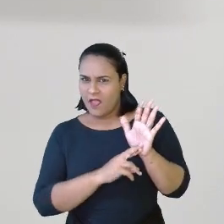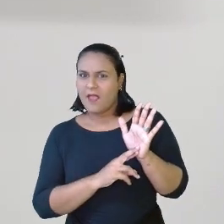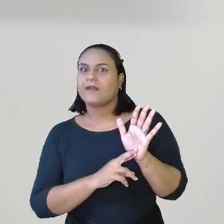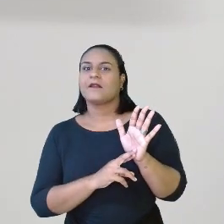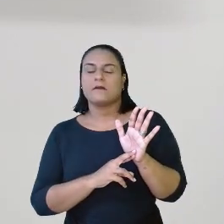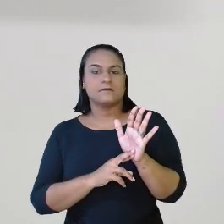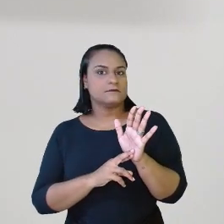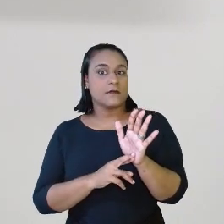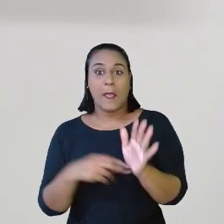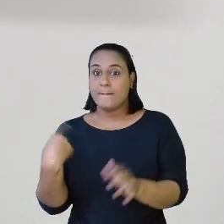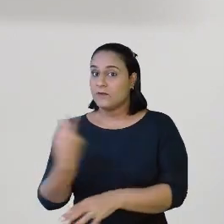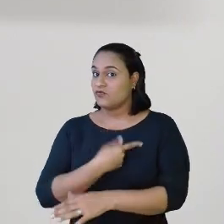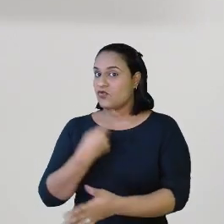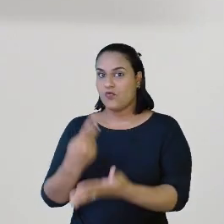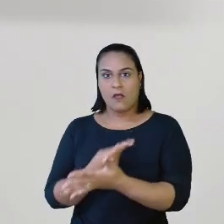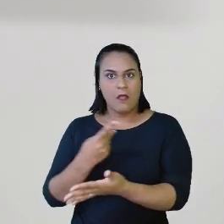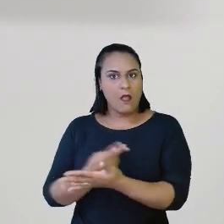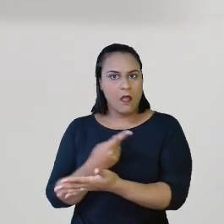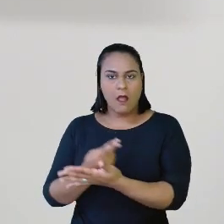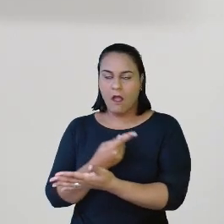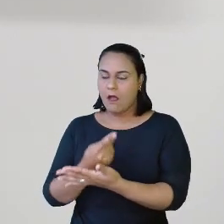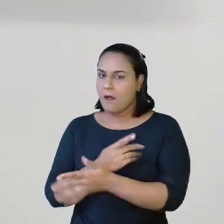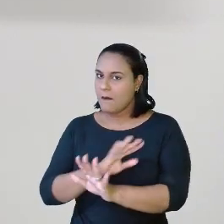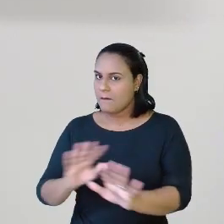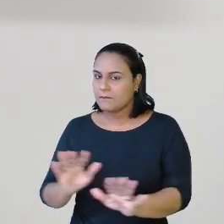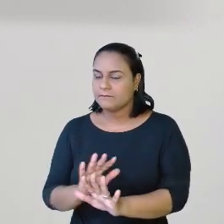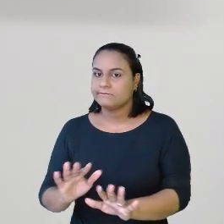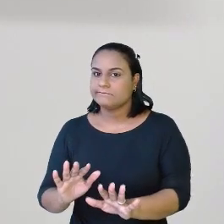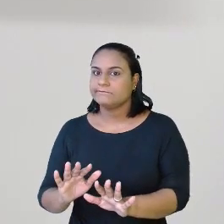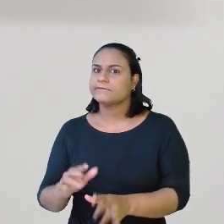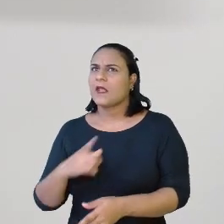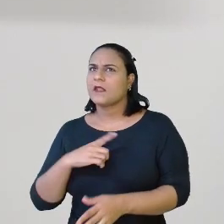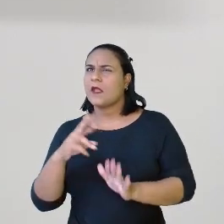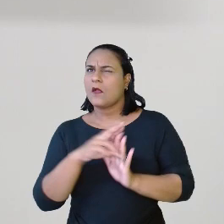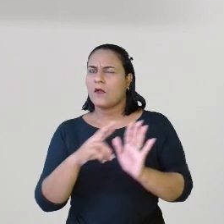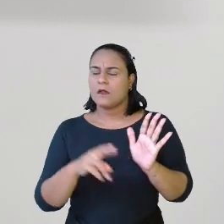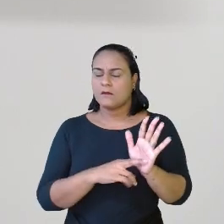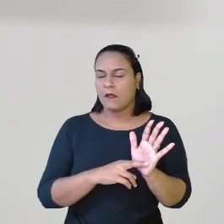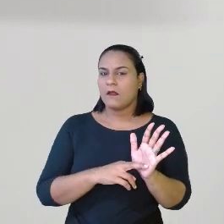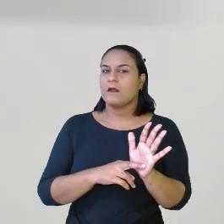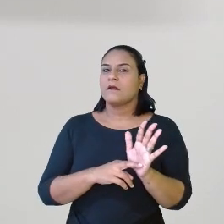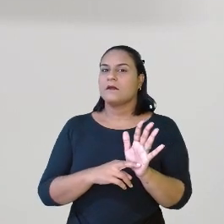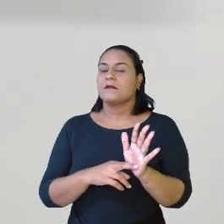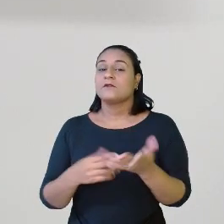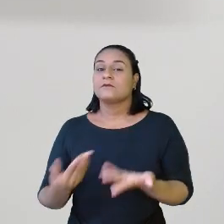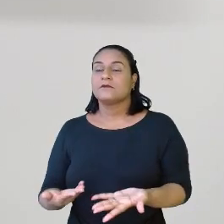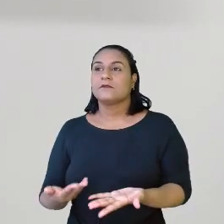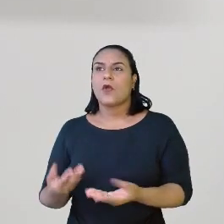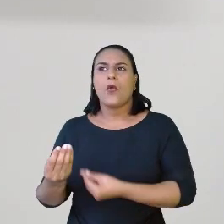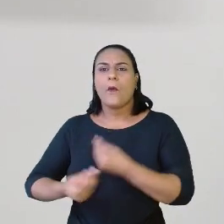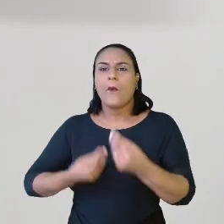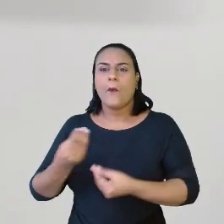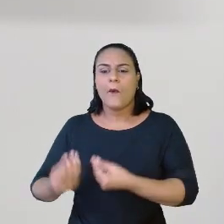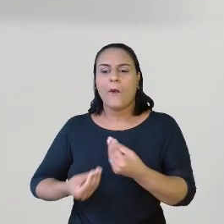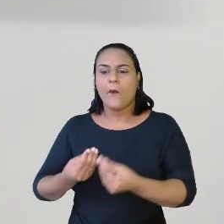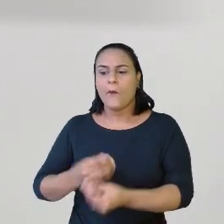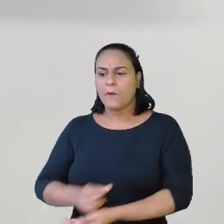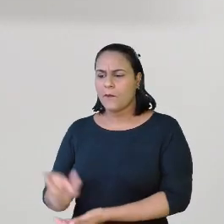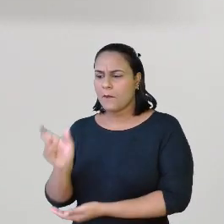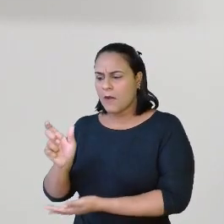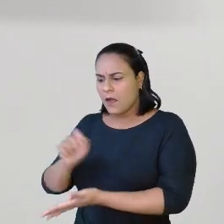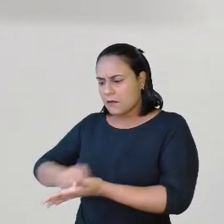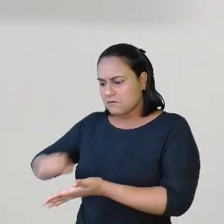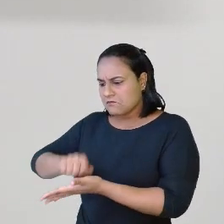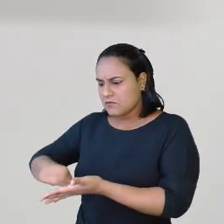pode usar algumas regras para lembrar que letra eu vou utilizar, como eu vou grafar